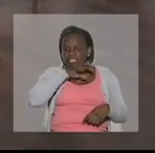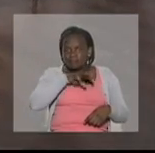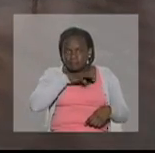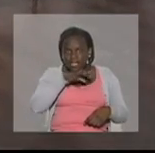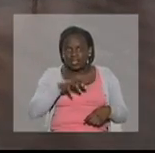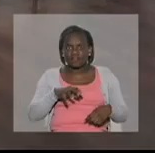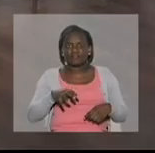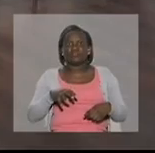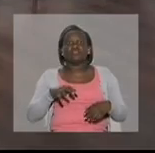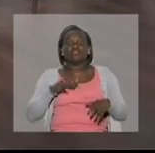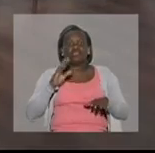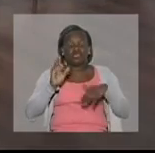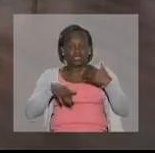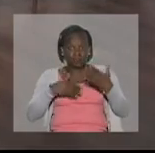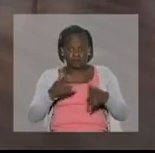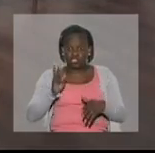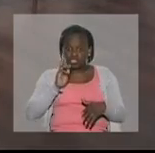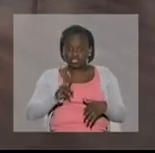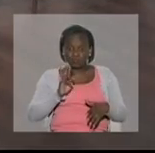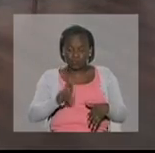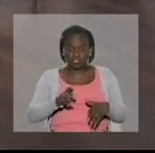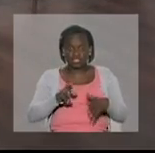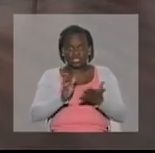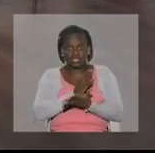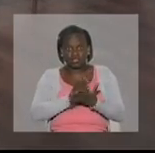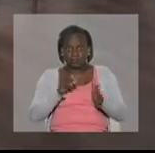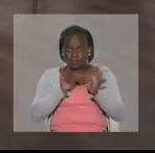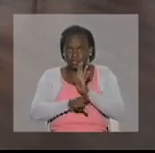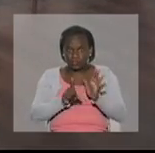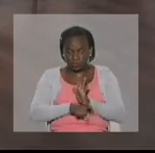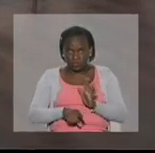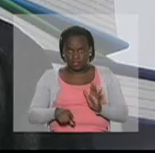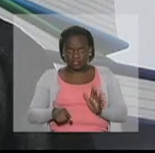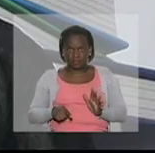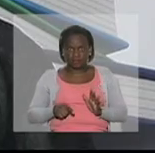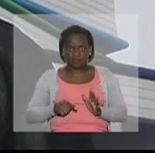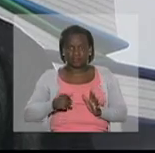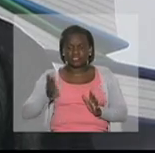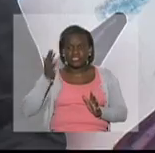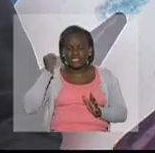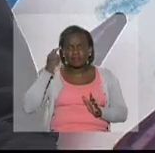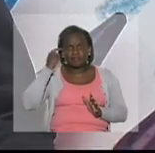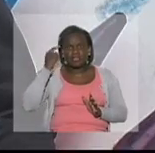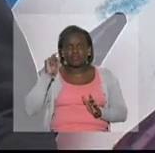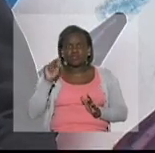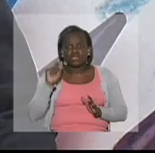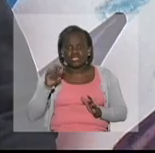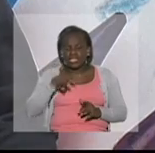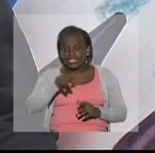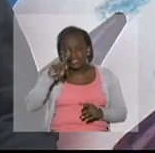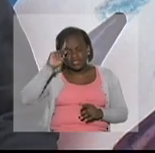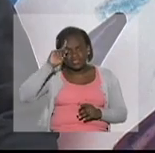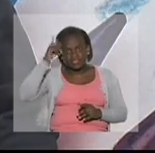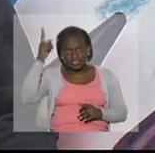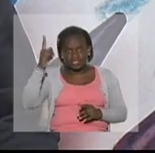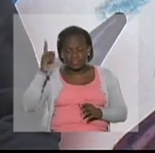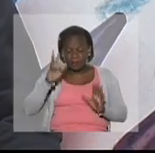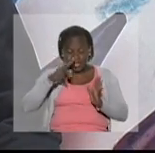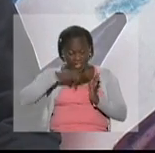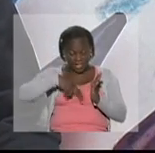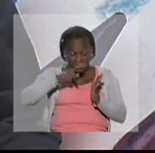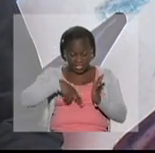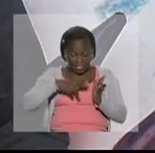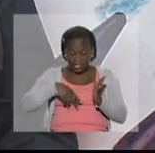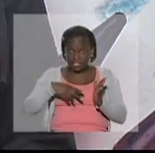são animais para responder determinadas perguntas que... Mas você sabe o que é louco? Porque isso é a criação. Mas